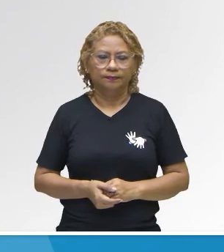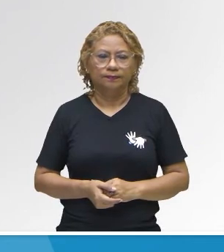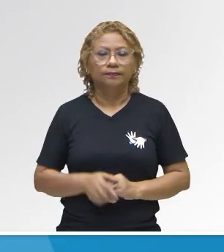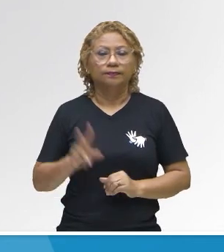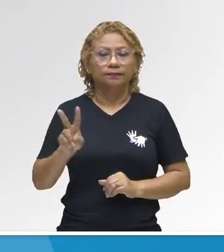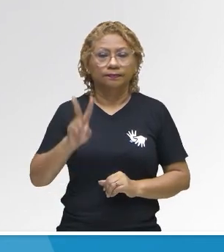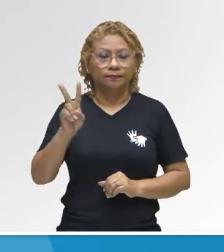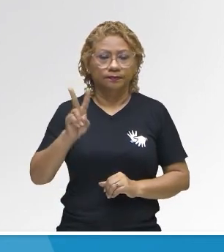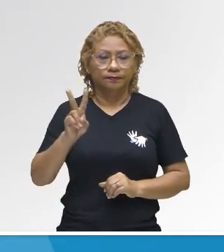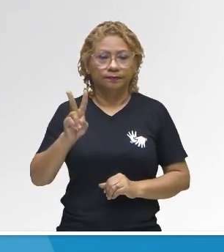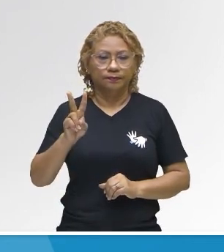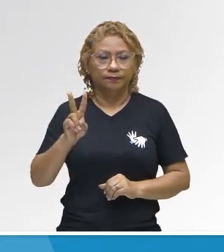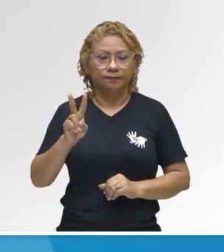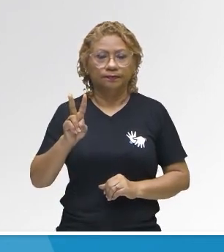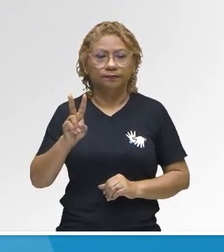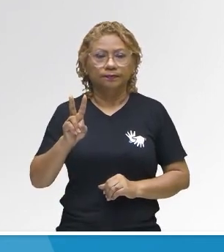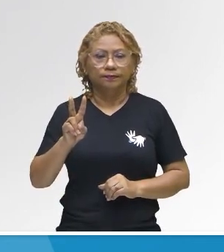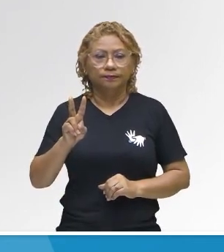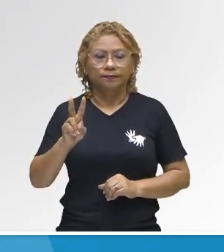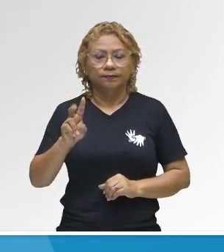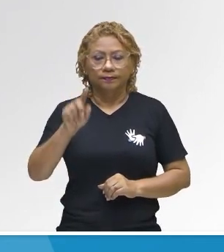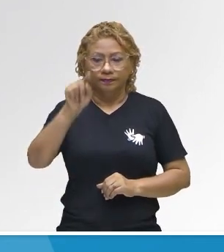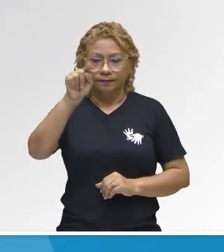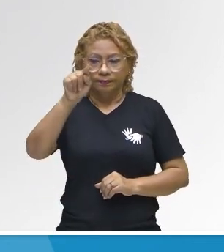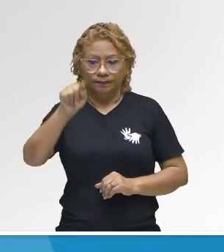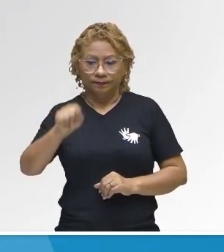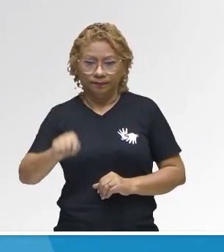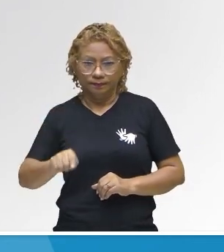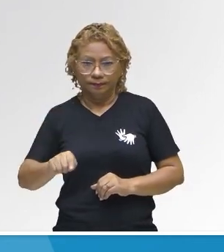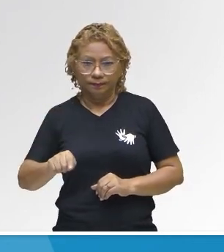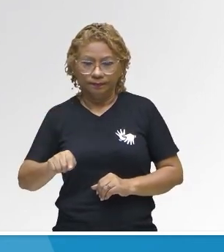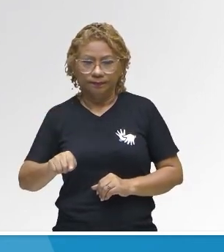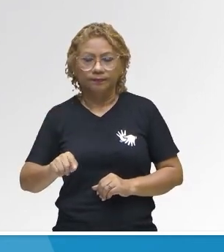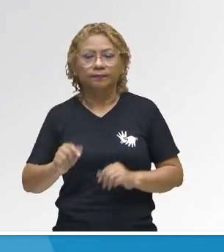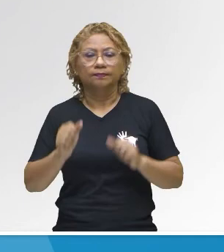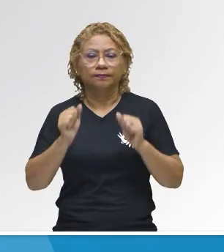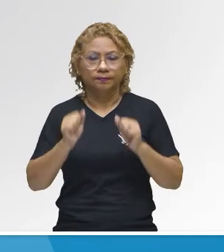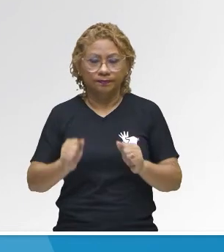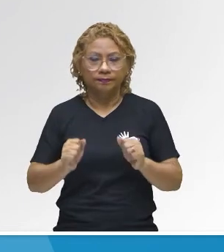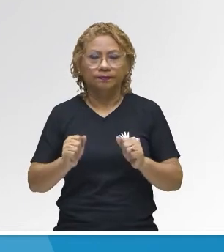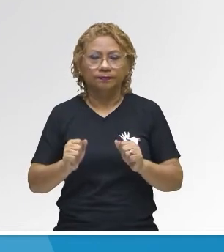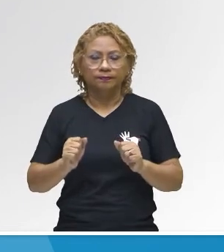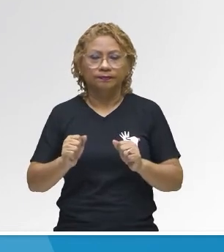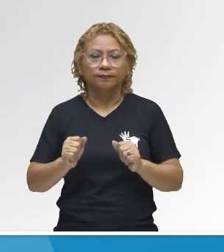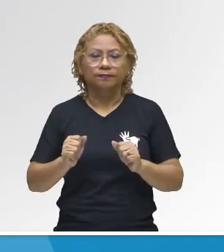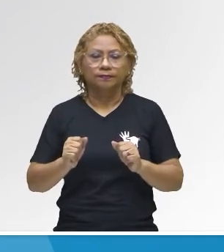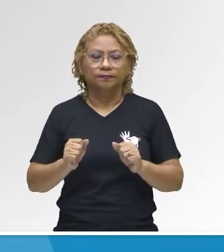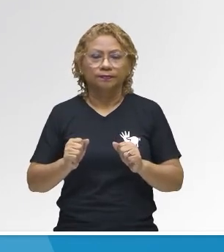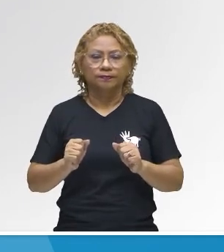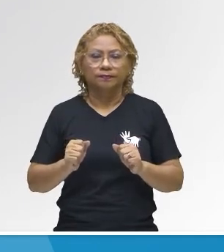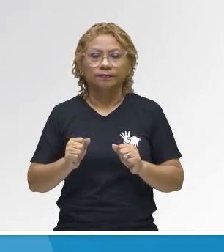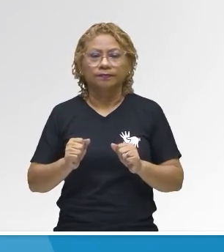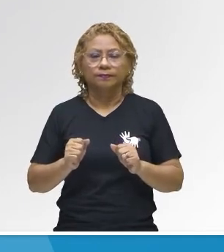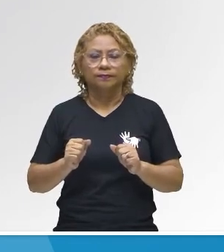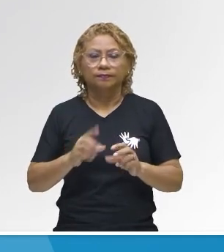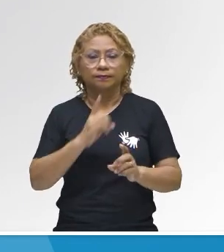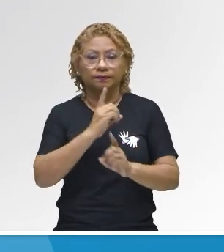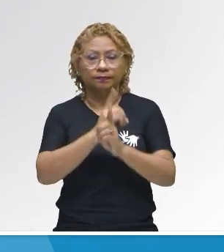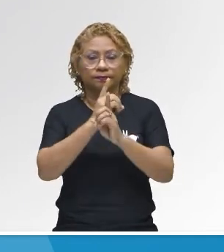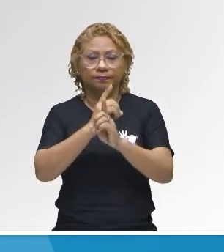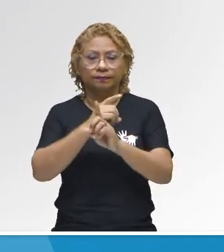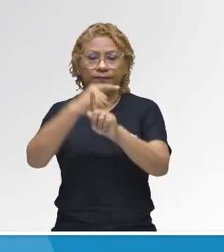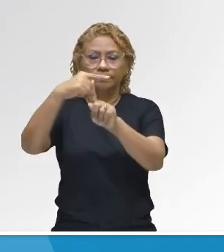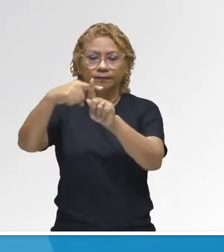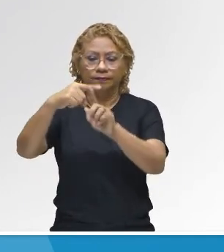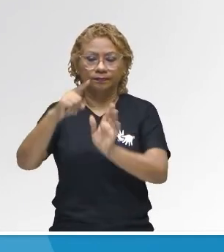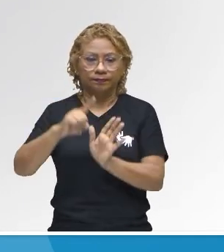ser positivo, ele pode atingir qualquer valor positivo aqui para cima e também pode atingir